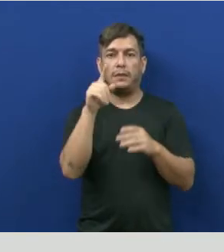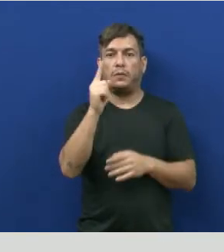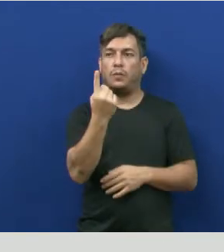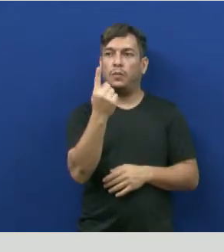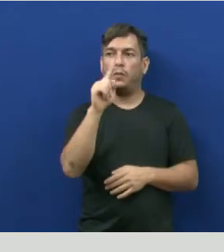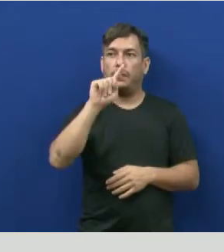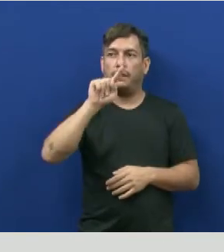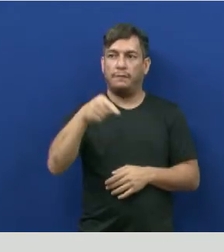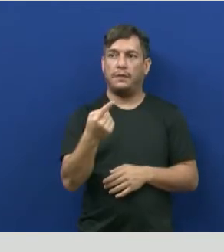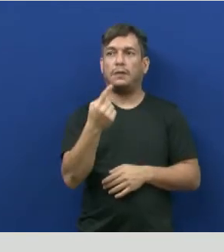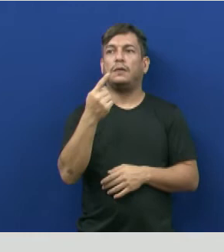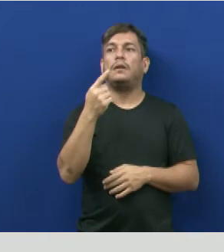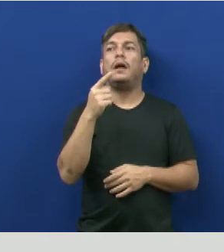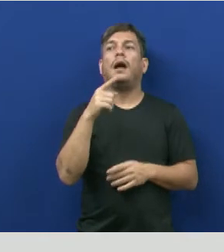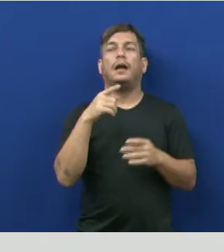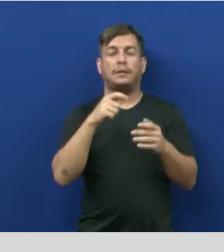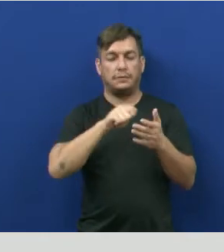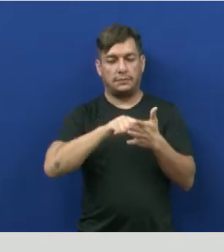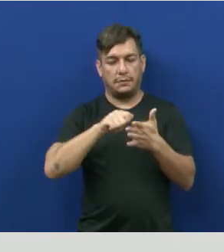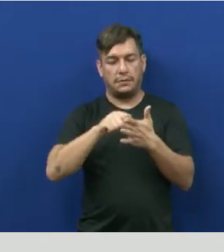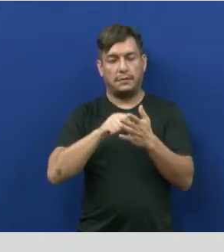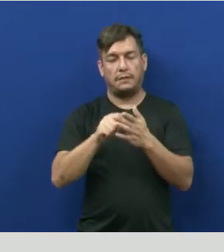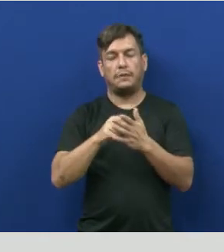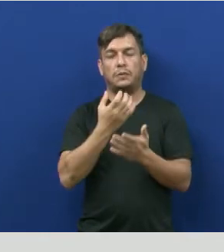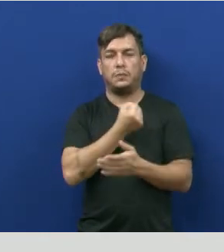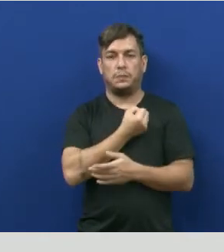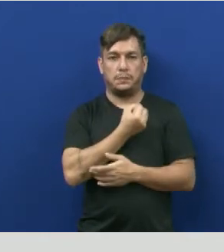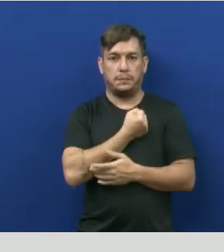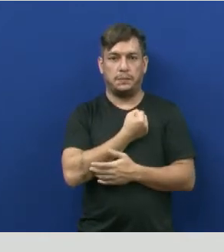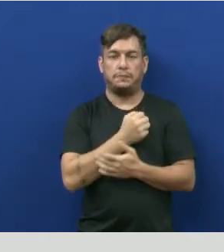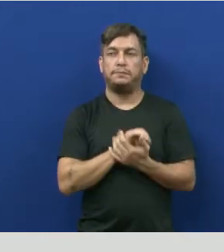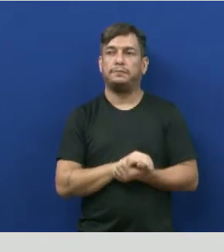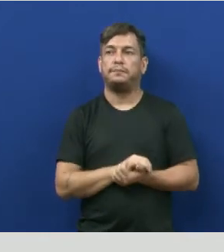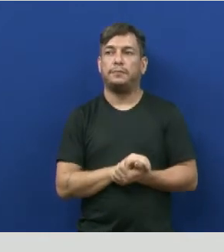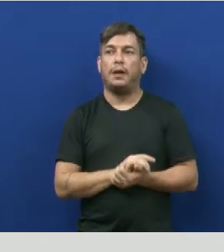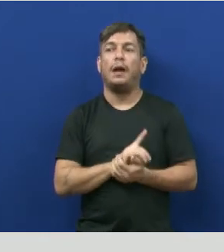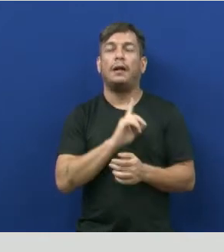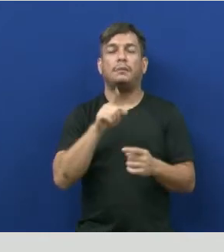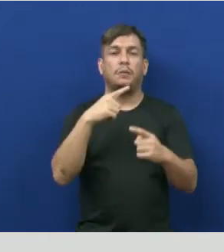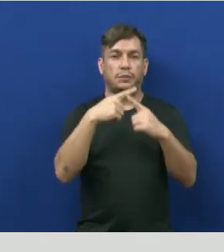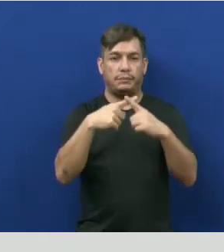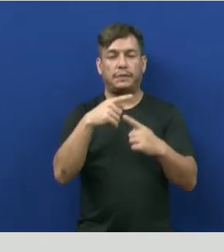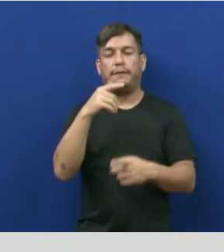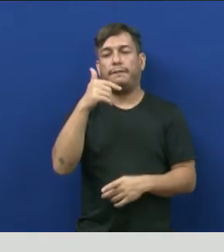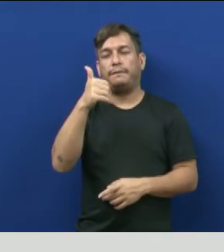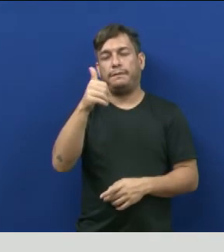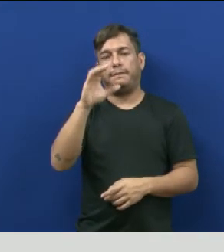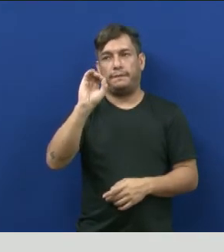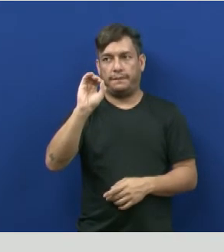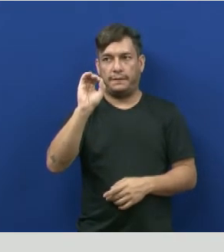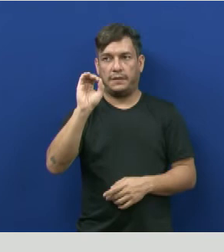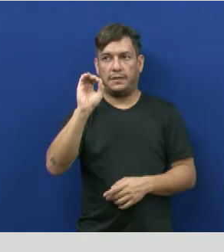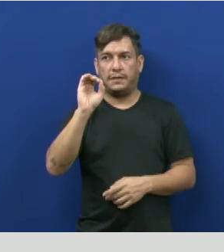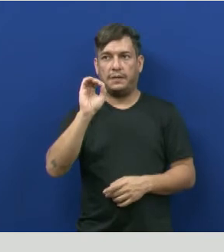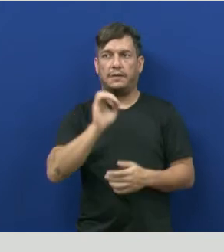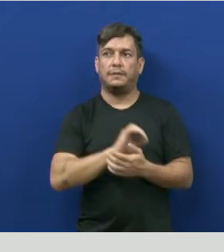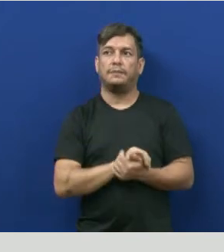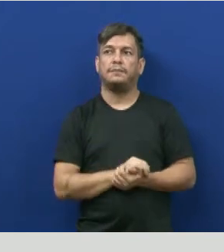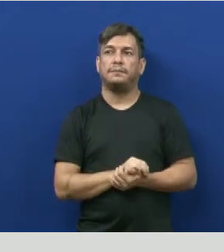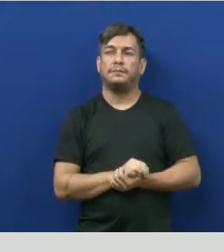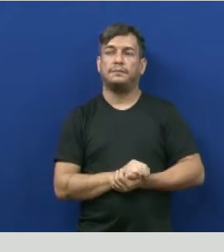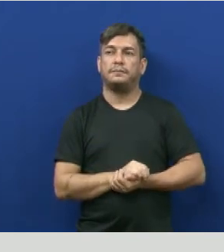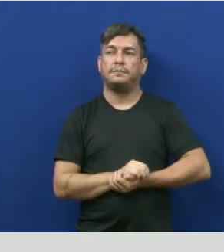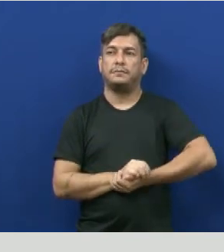vírgula, aí escreve todo o restante do número, ok? E aí multiplica vezes 10. E vai ficar dessa forma